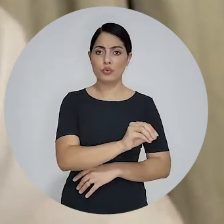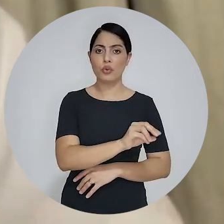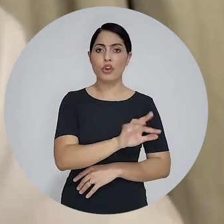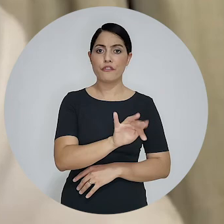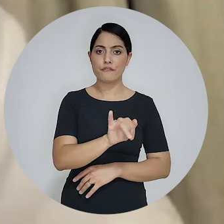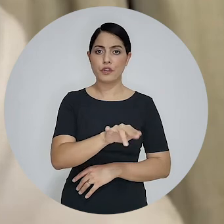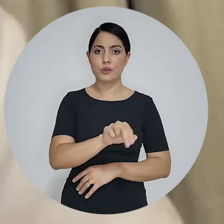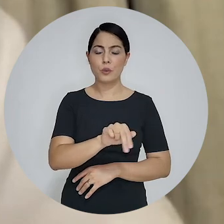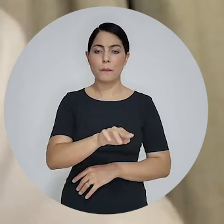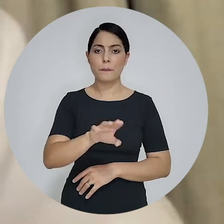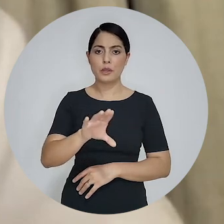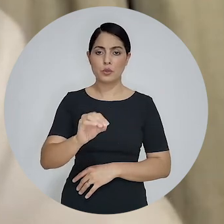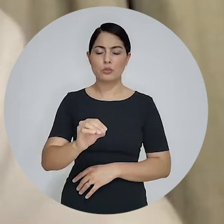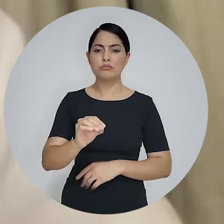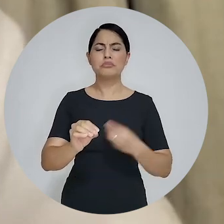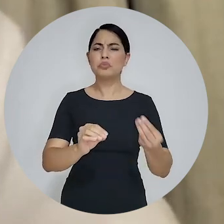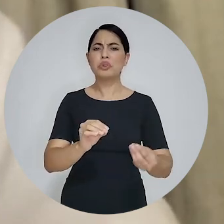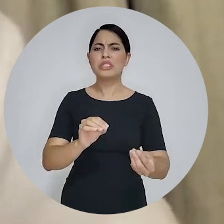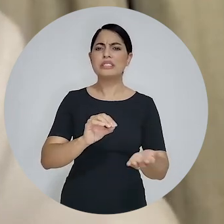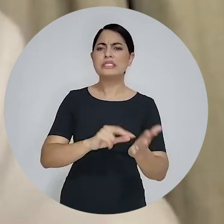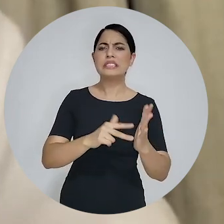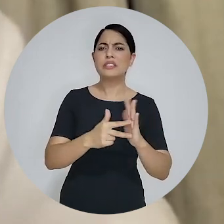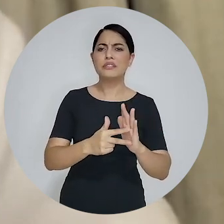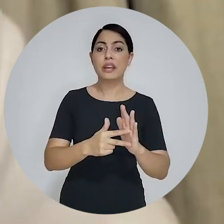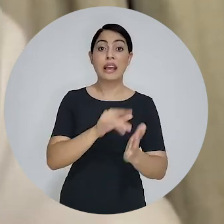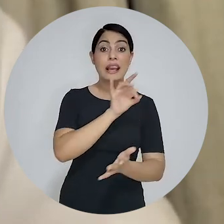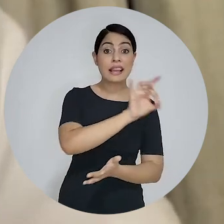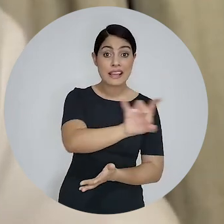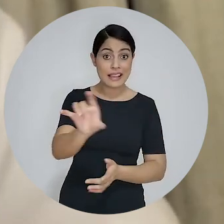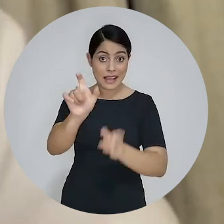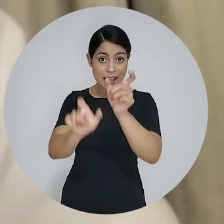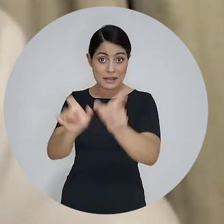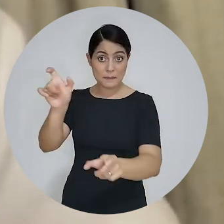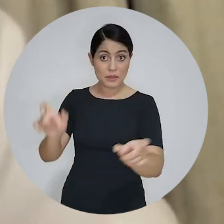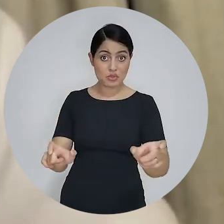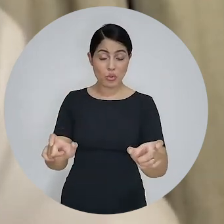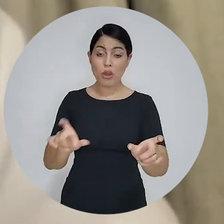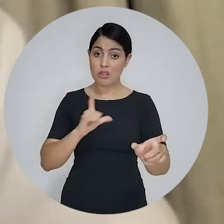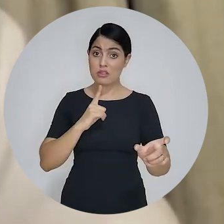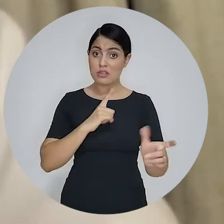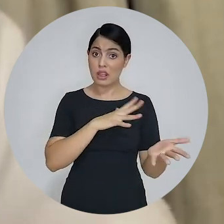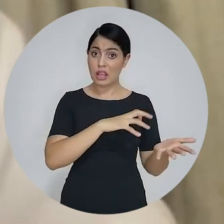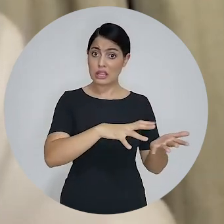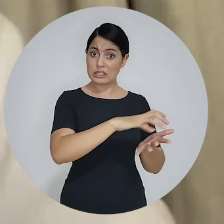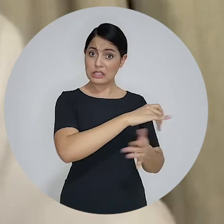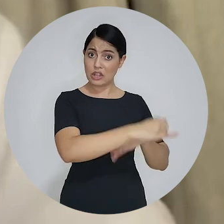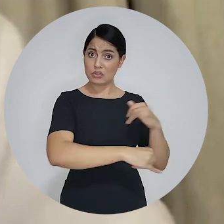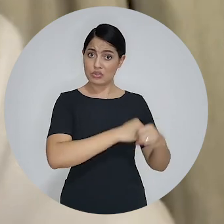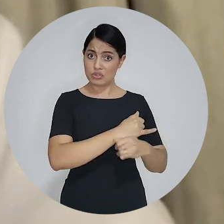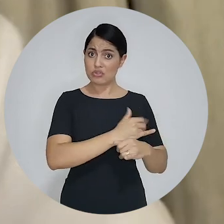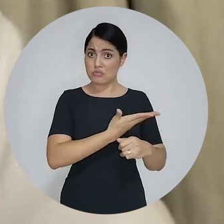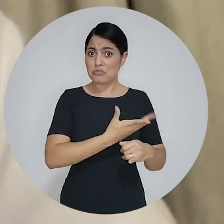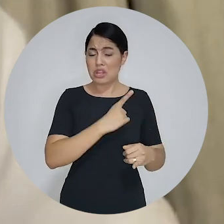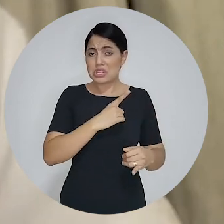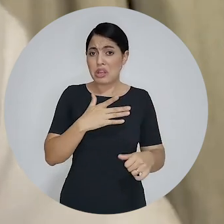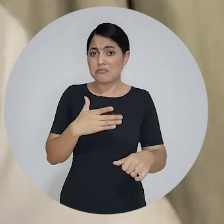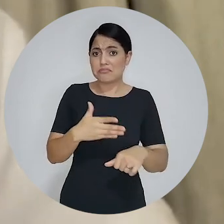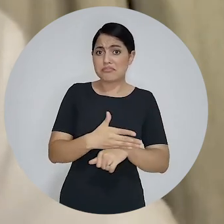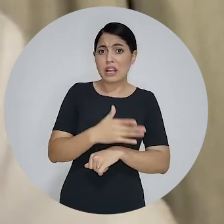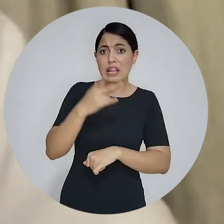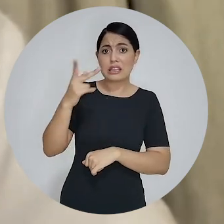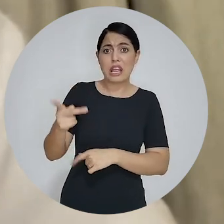isso? Cada pessoa tem direito aos seus dados digitais, né? Esse ainda é um conceito que está sendo